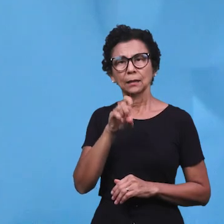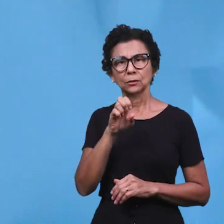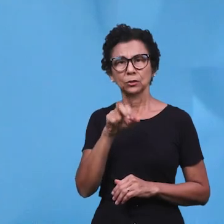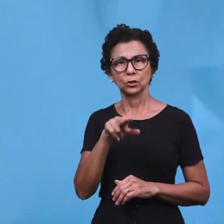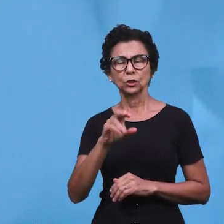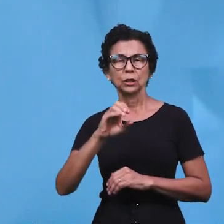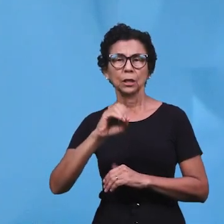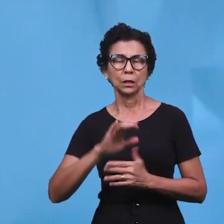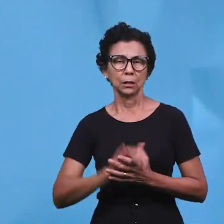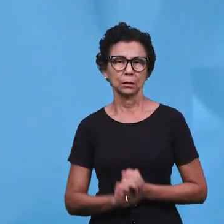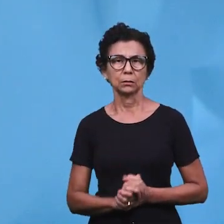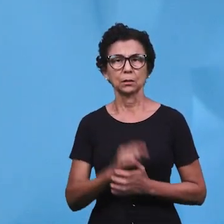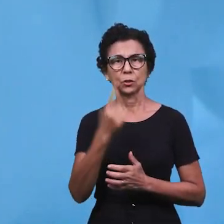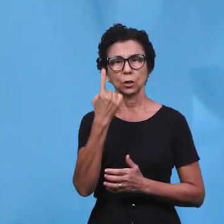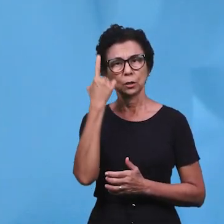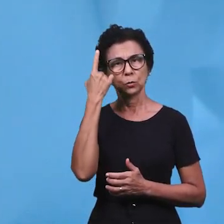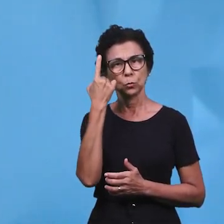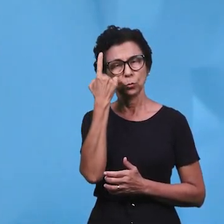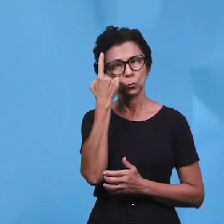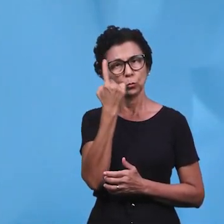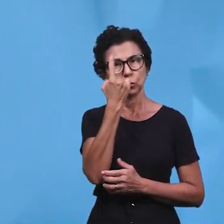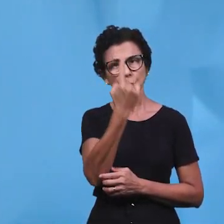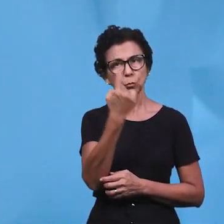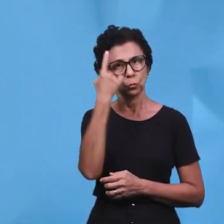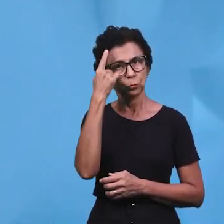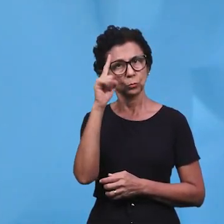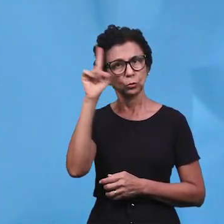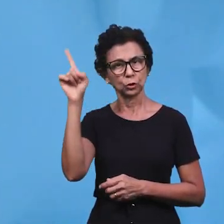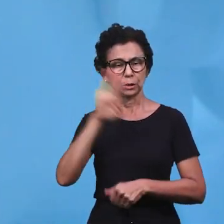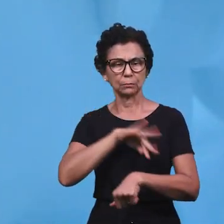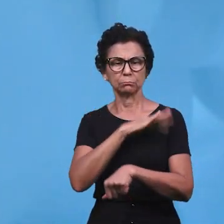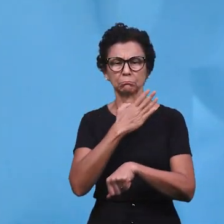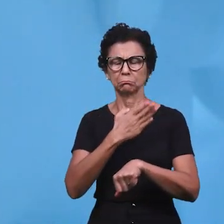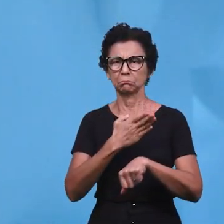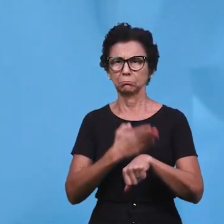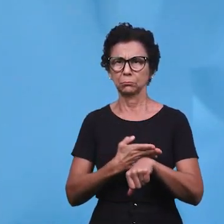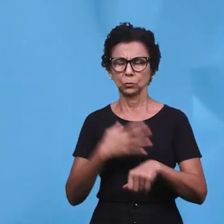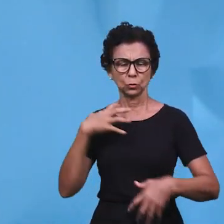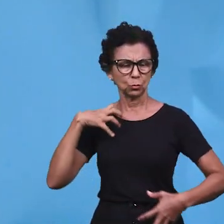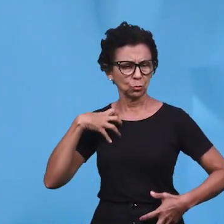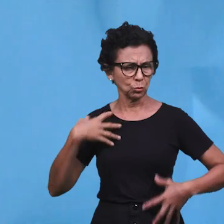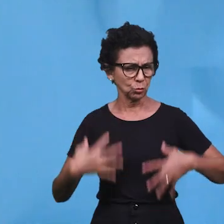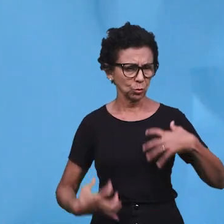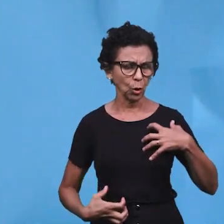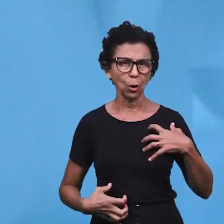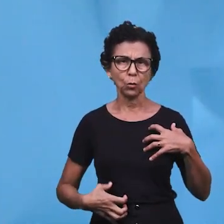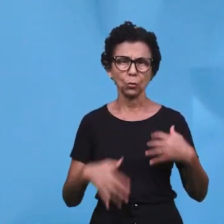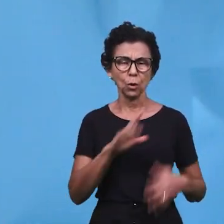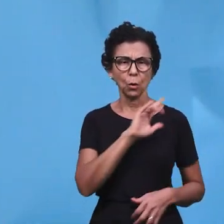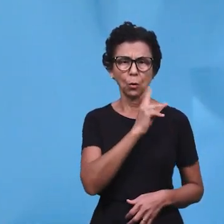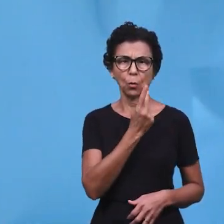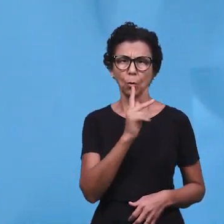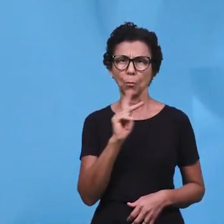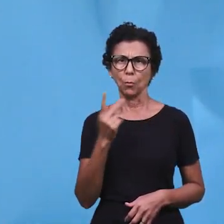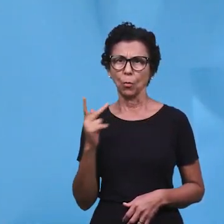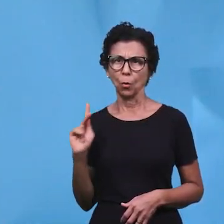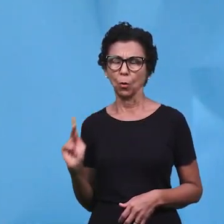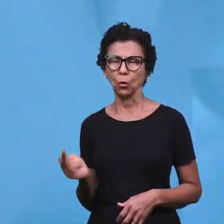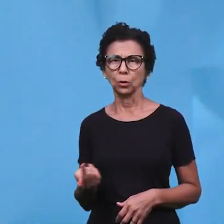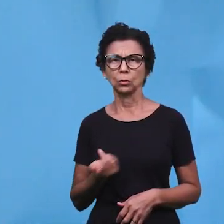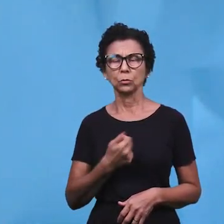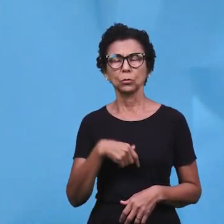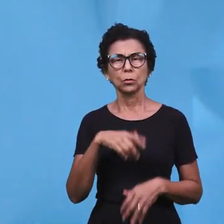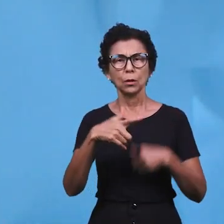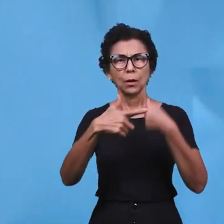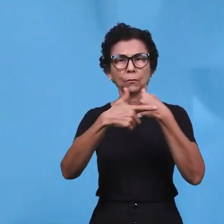Então, todas as funções do nosso corpo, a produção hormonal, todos os nossos órgãos, principalmente as funções